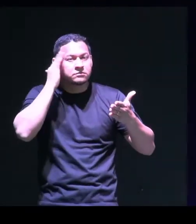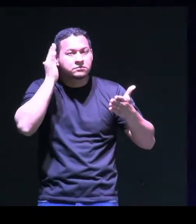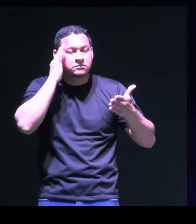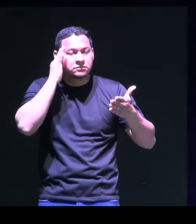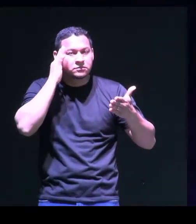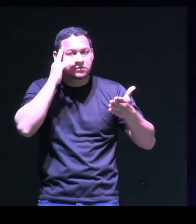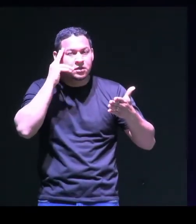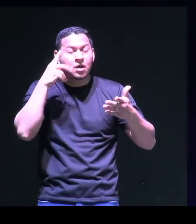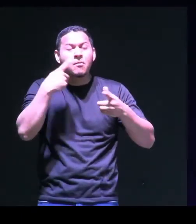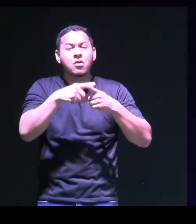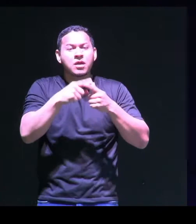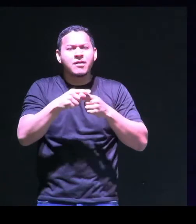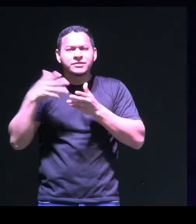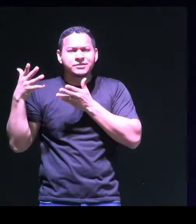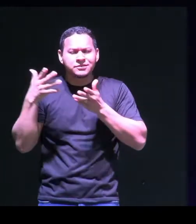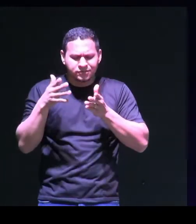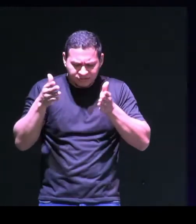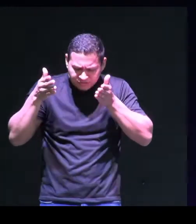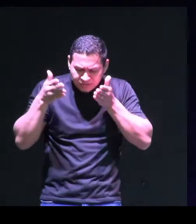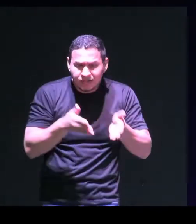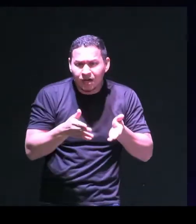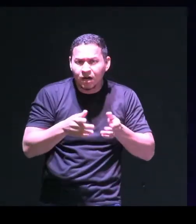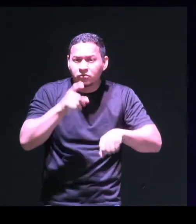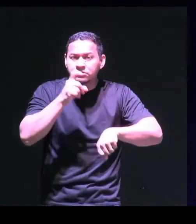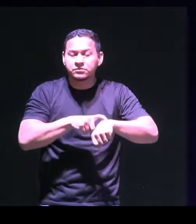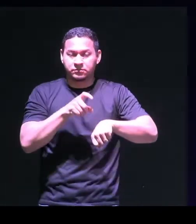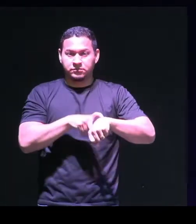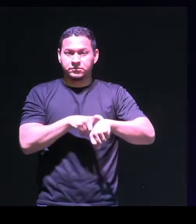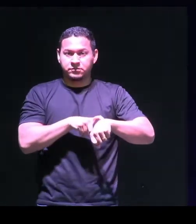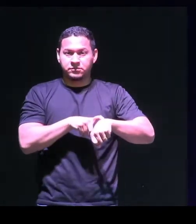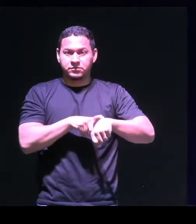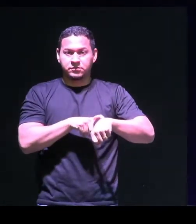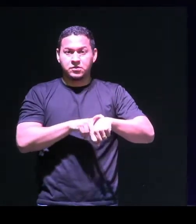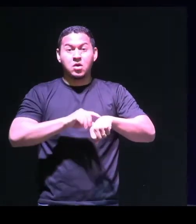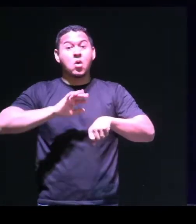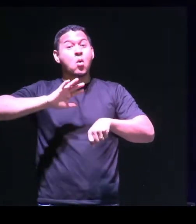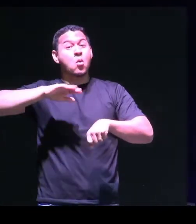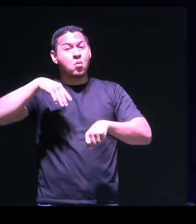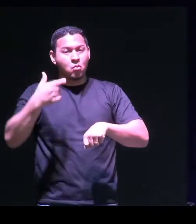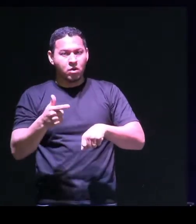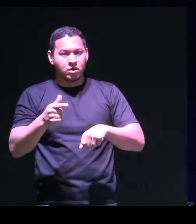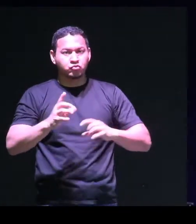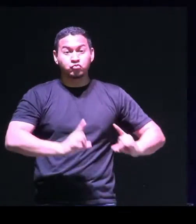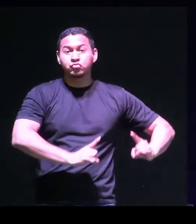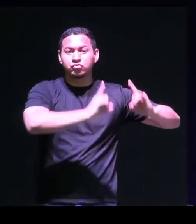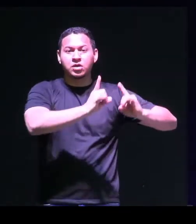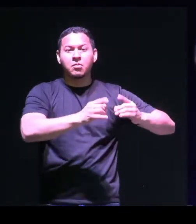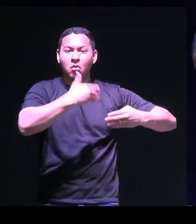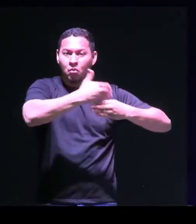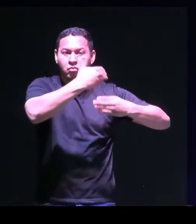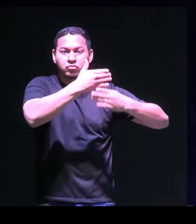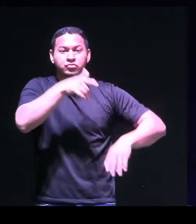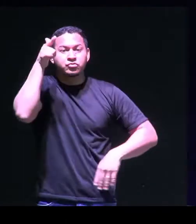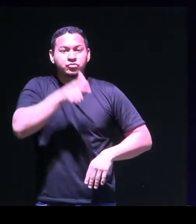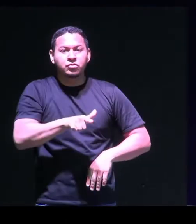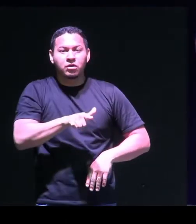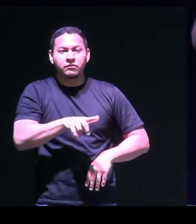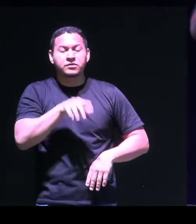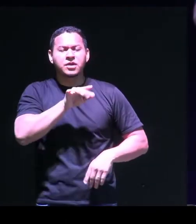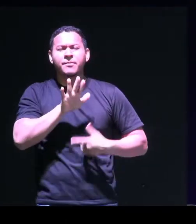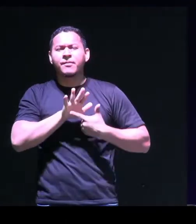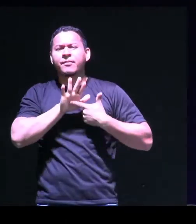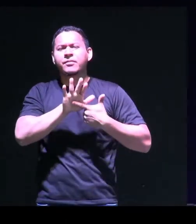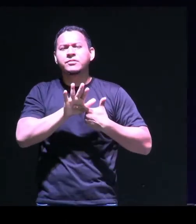Porque vai chegar um tempo quando aquele templo será construído de novo, porque a Bíblia dá a entender e mostra